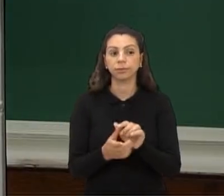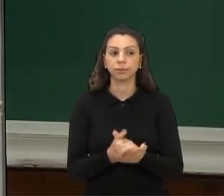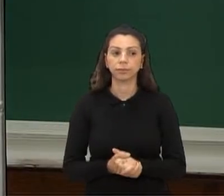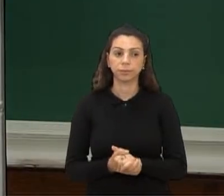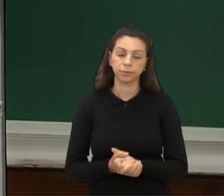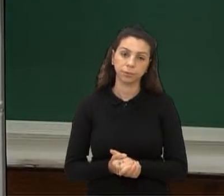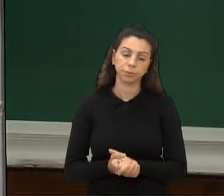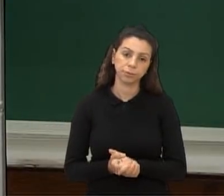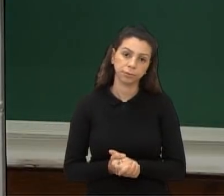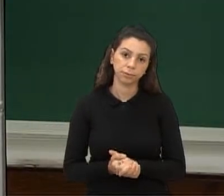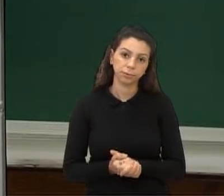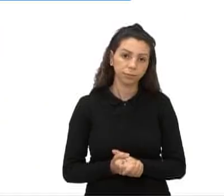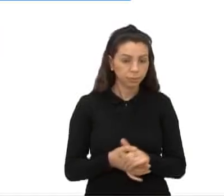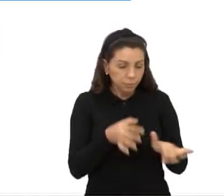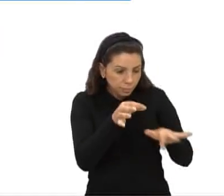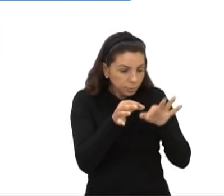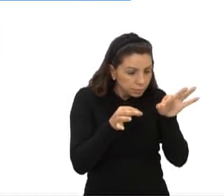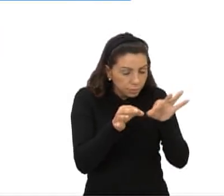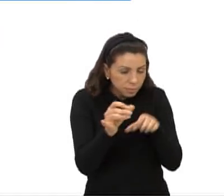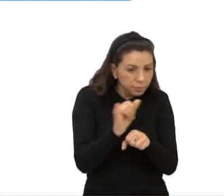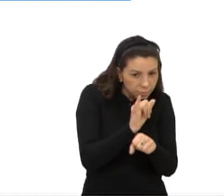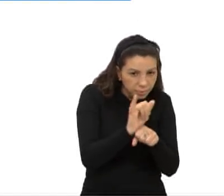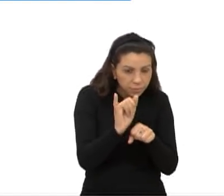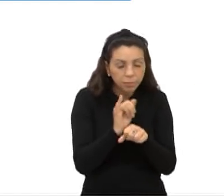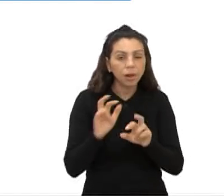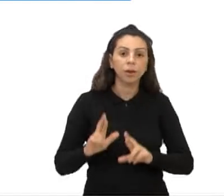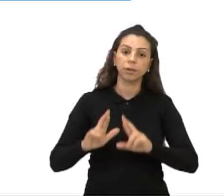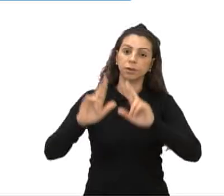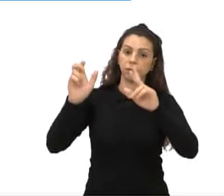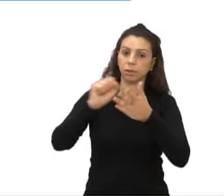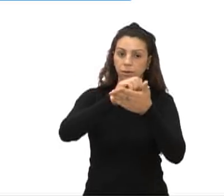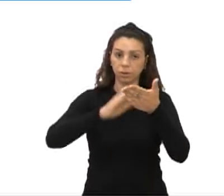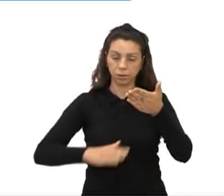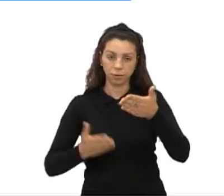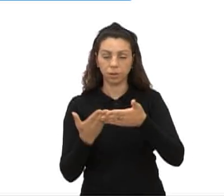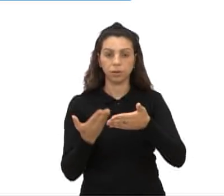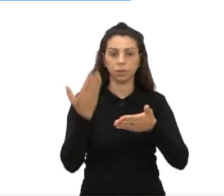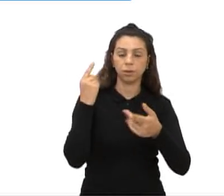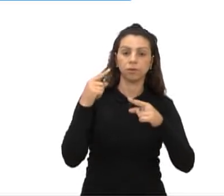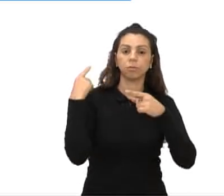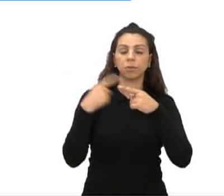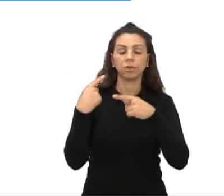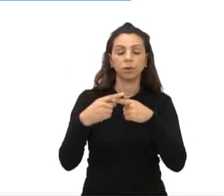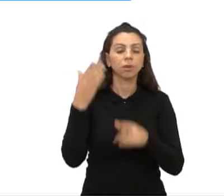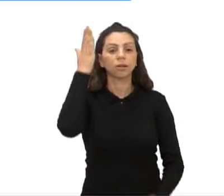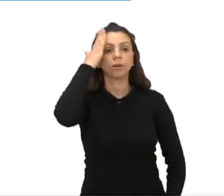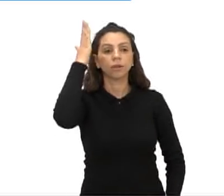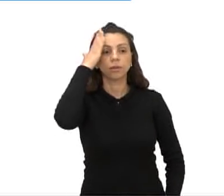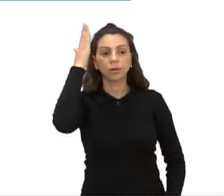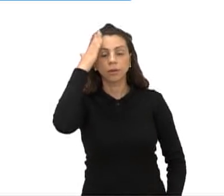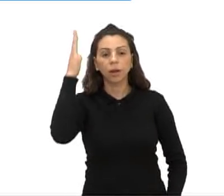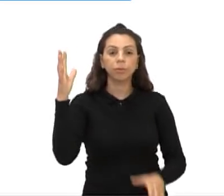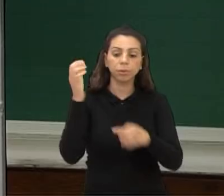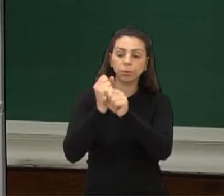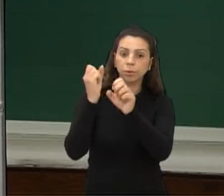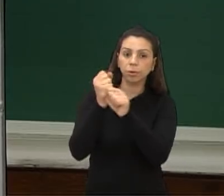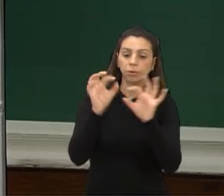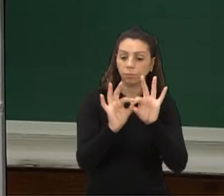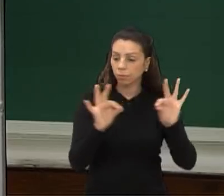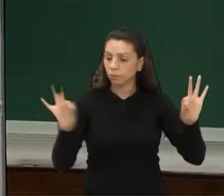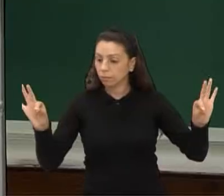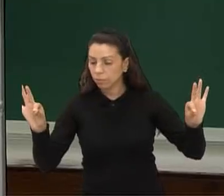dos pedaços em que a tábua foi serrada, tá bom? Bom, a professora fez um desenho aqui